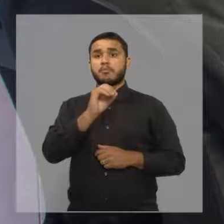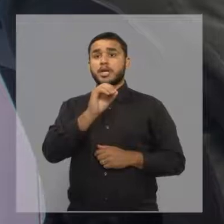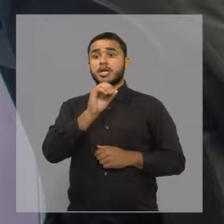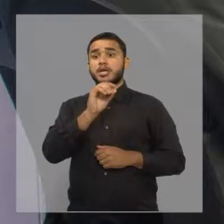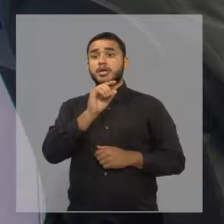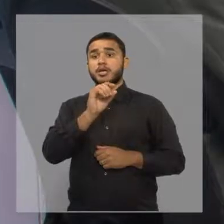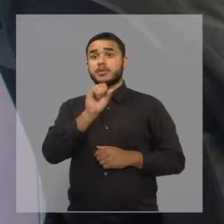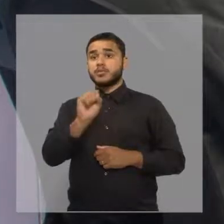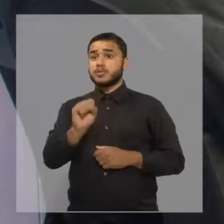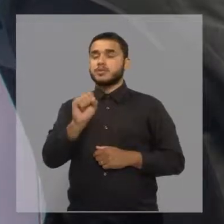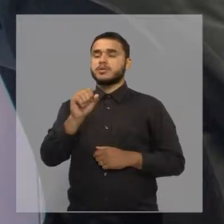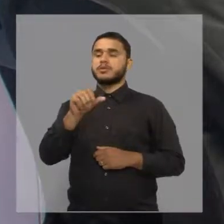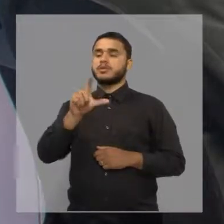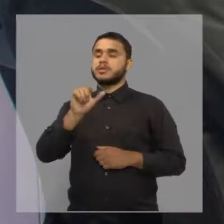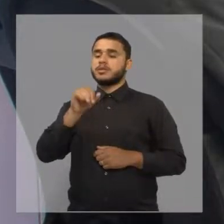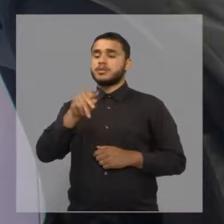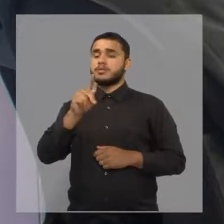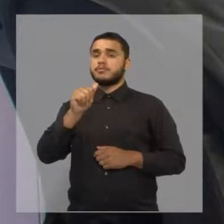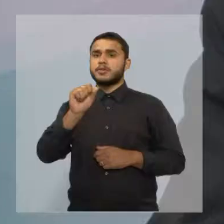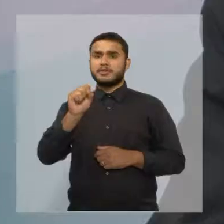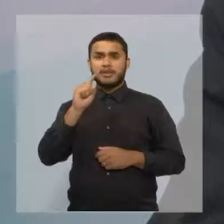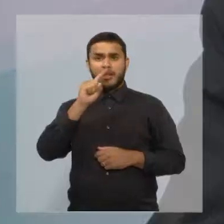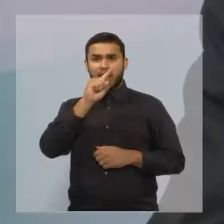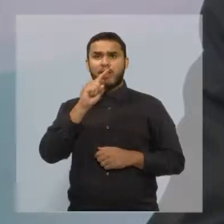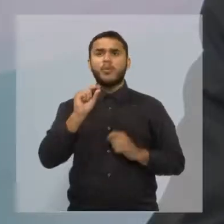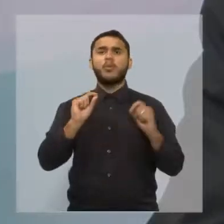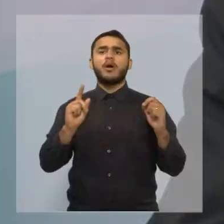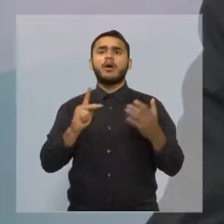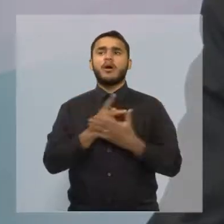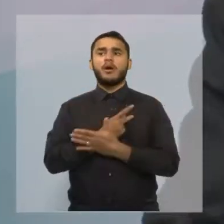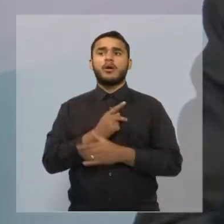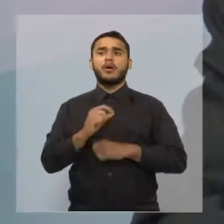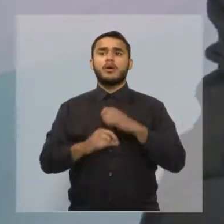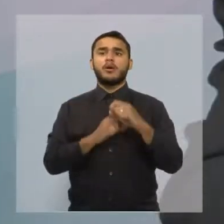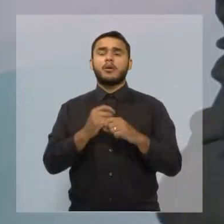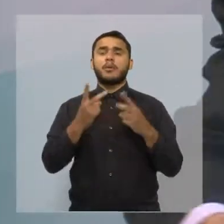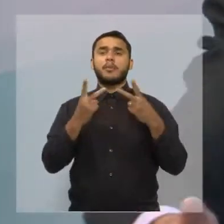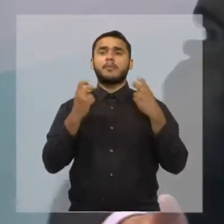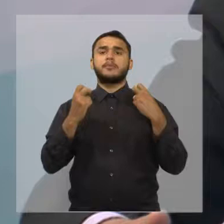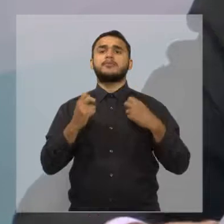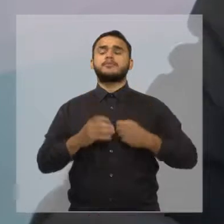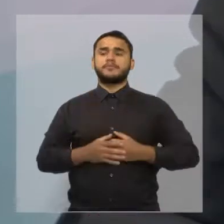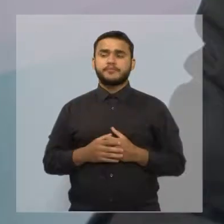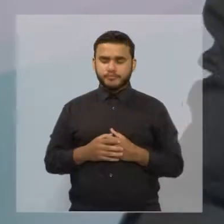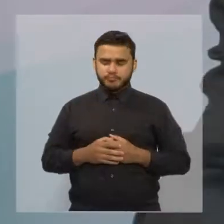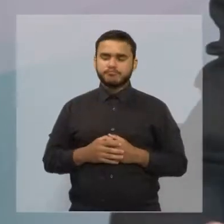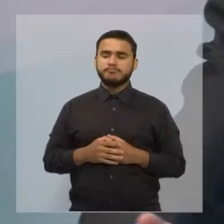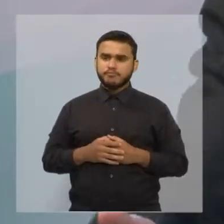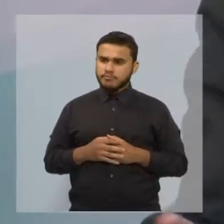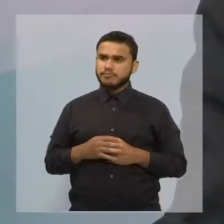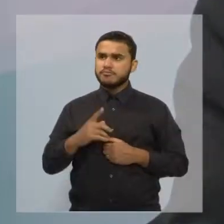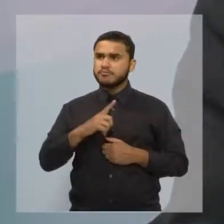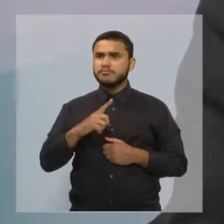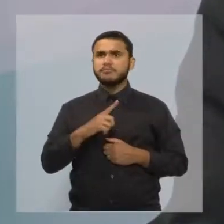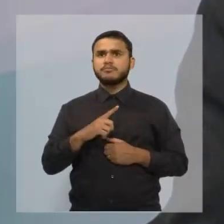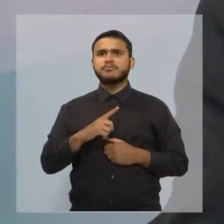logo depois que foi detectado uma